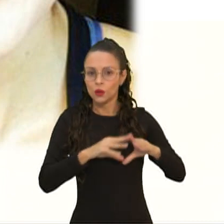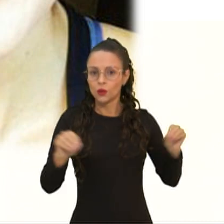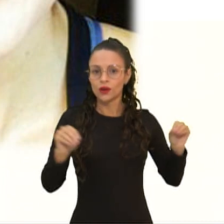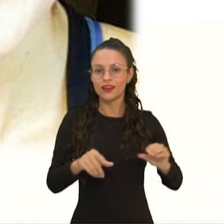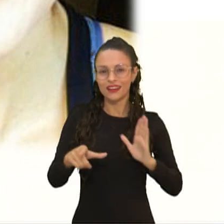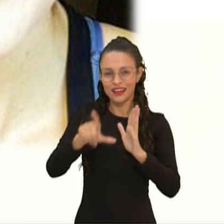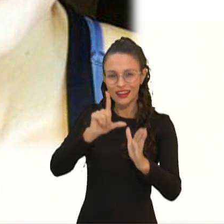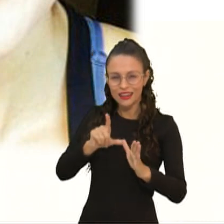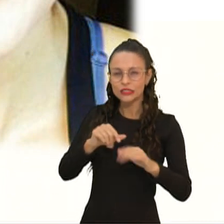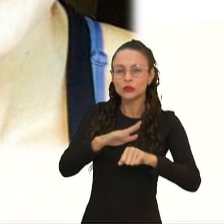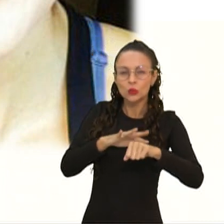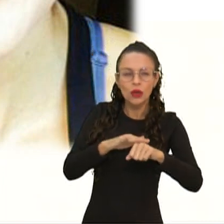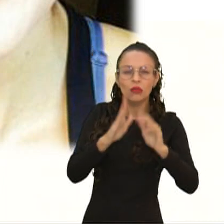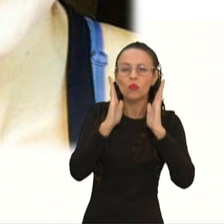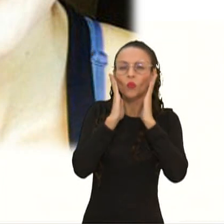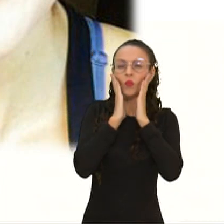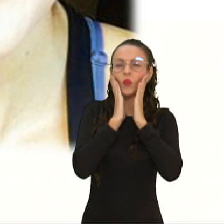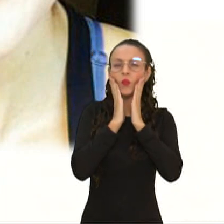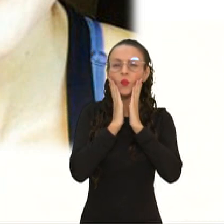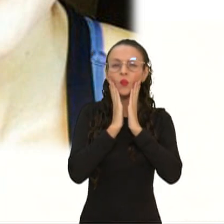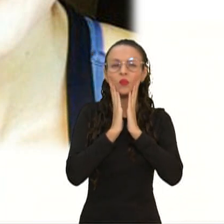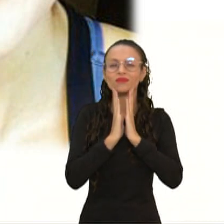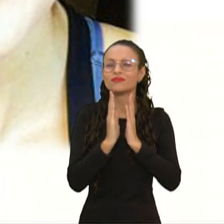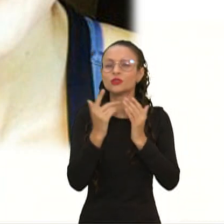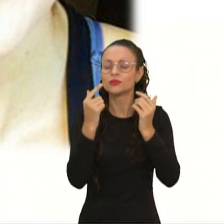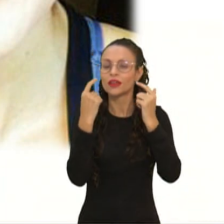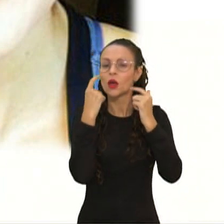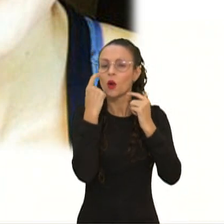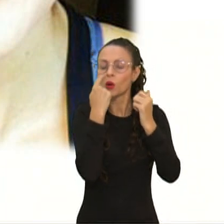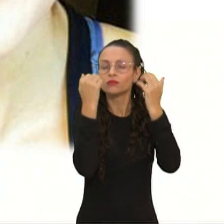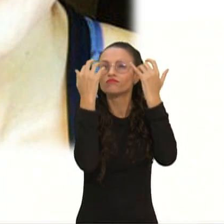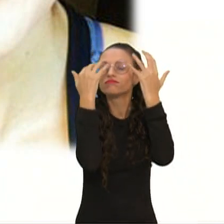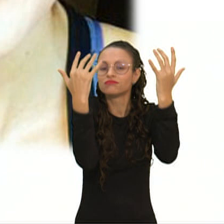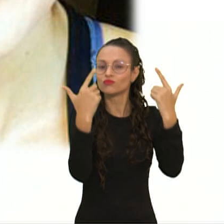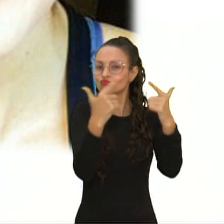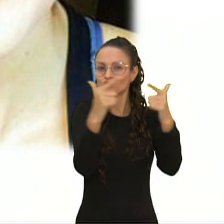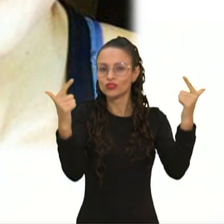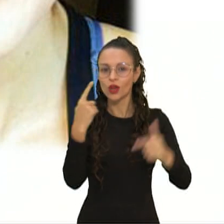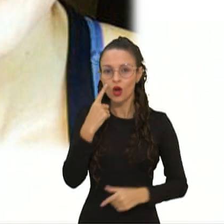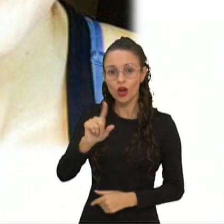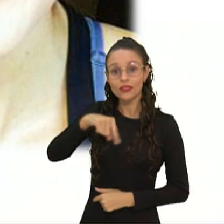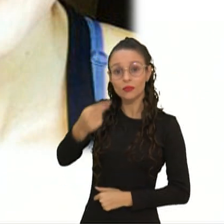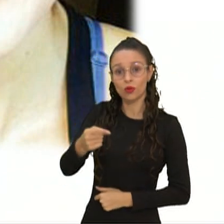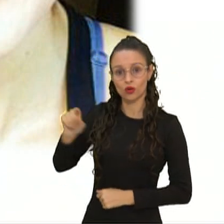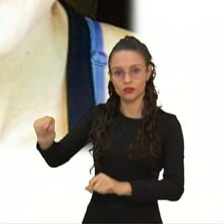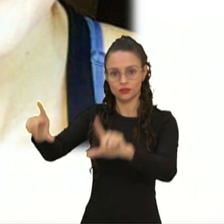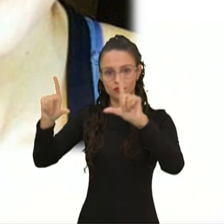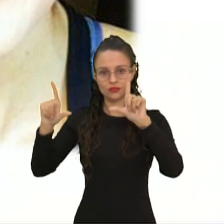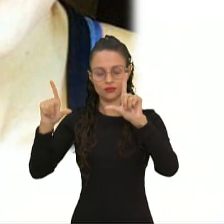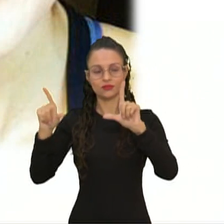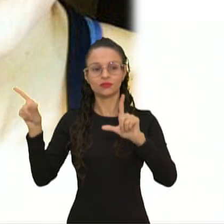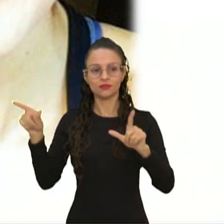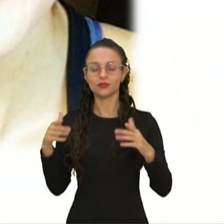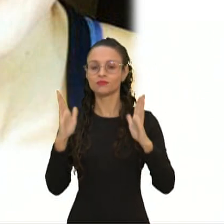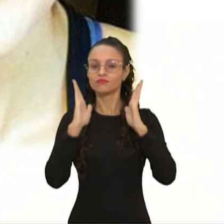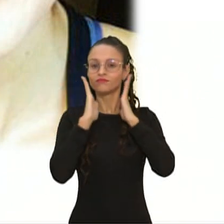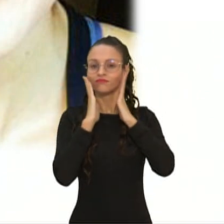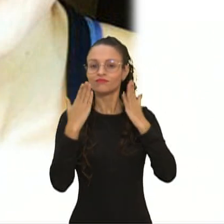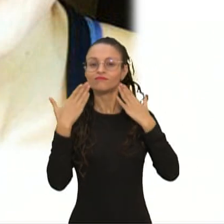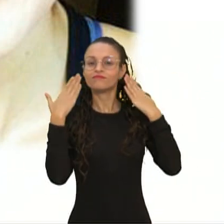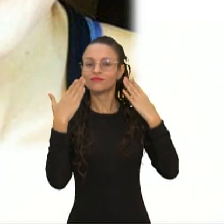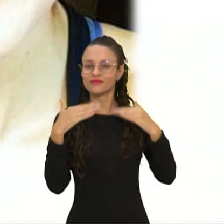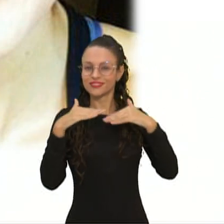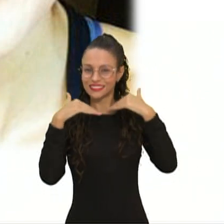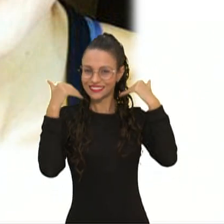aspecto dela doente pálida até sem brilho no olhar olha a imagem depois de superar o quanto mais